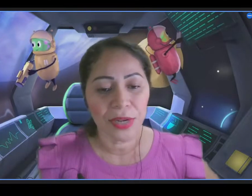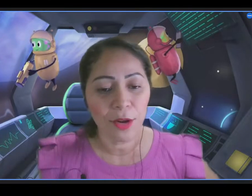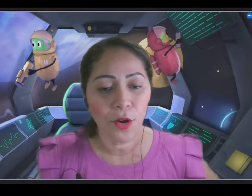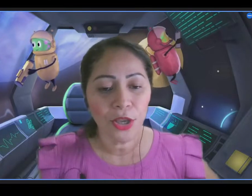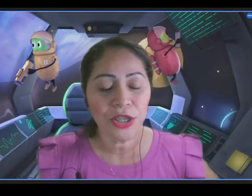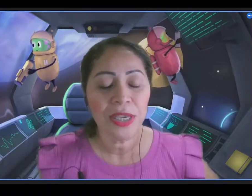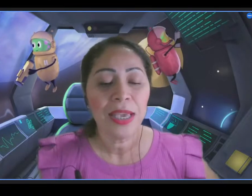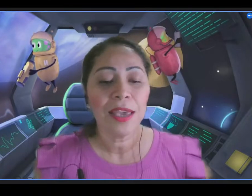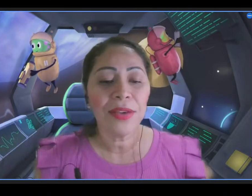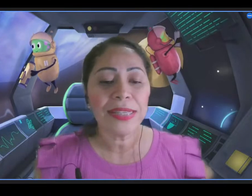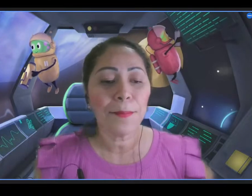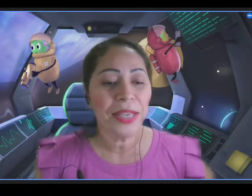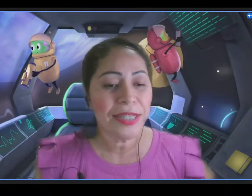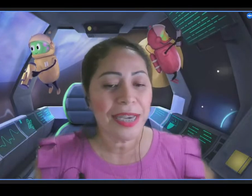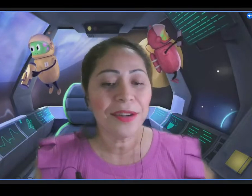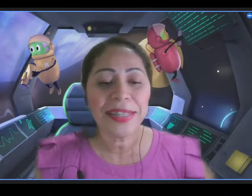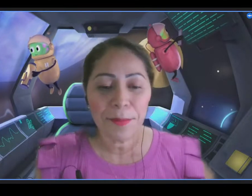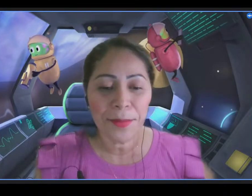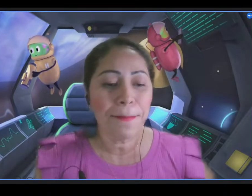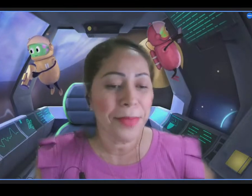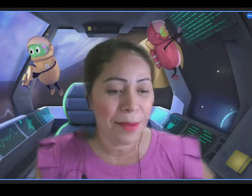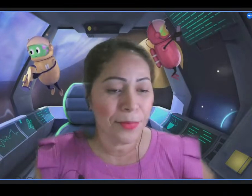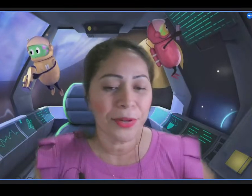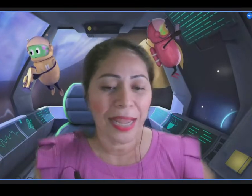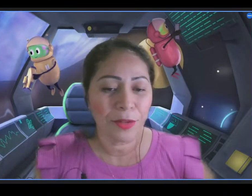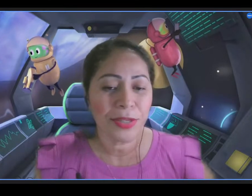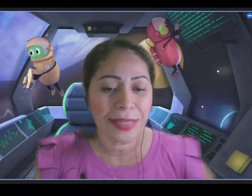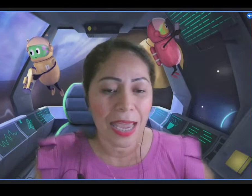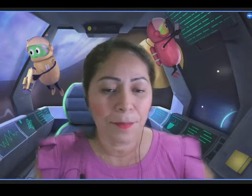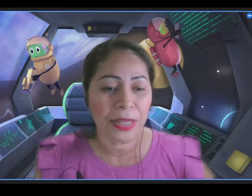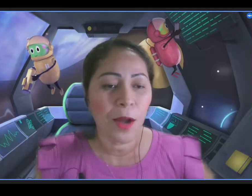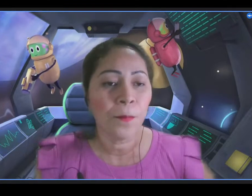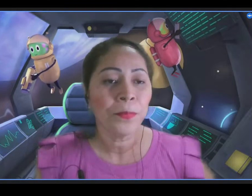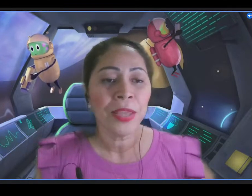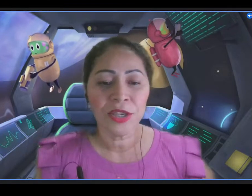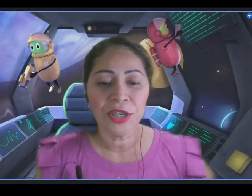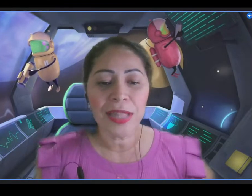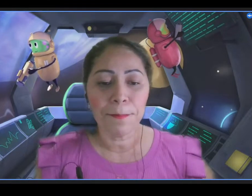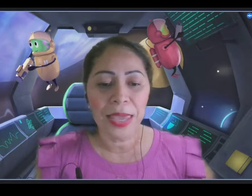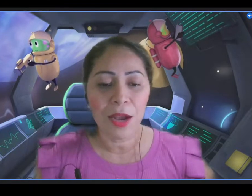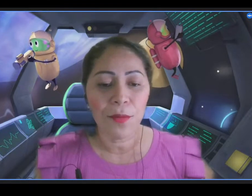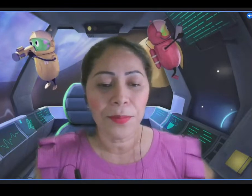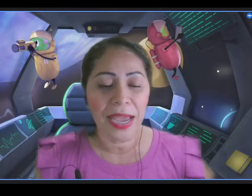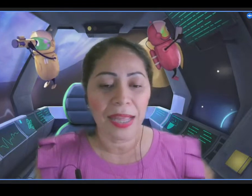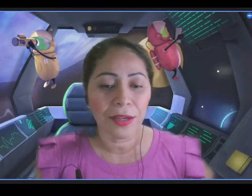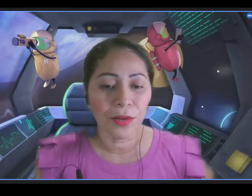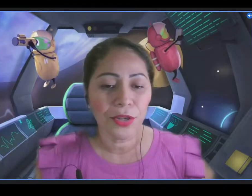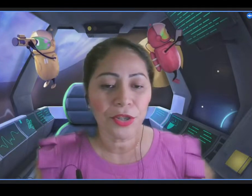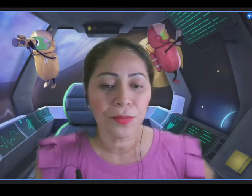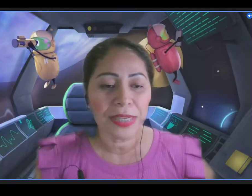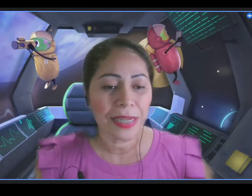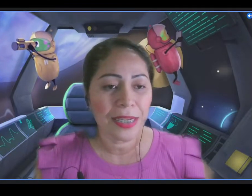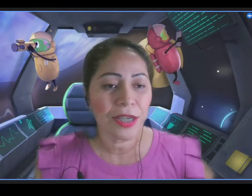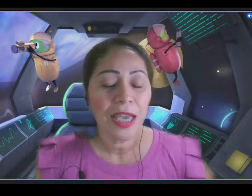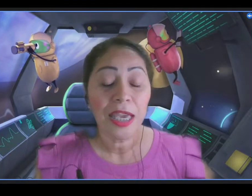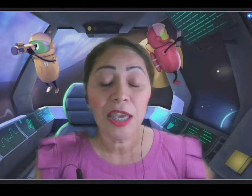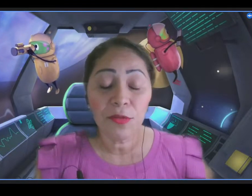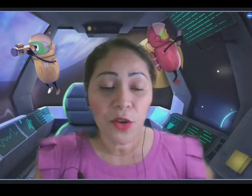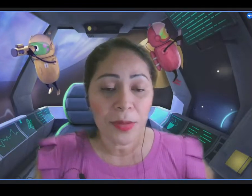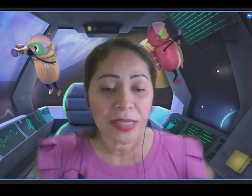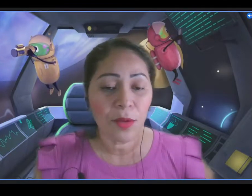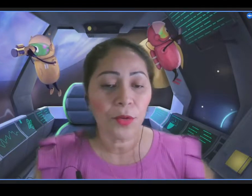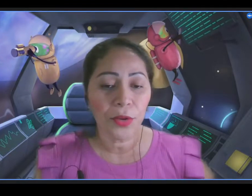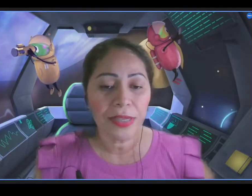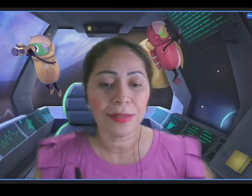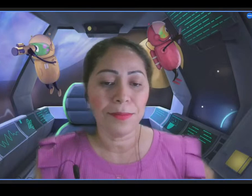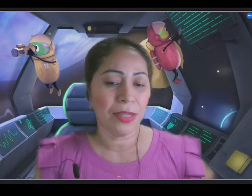Zona Norte, e vai estar mediando, e também é membro, né, do CEP. Então, a gente está bem acompanhada hoje, com bastante